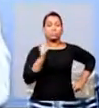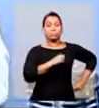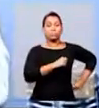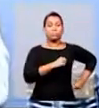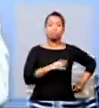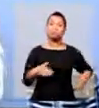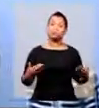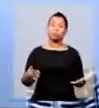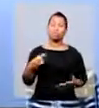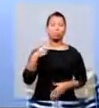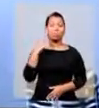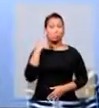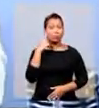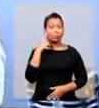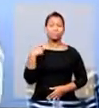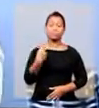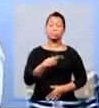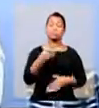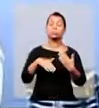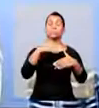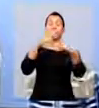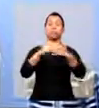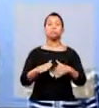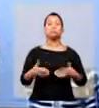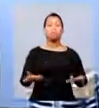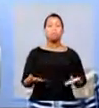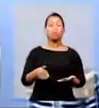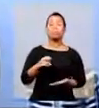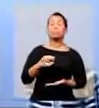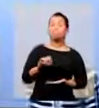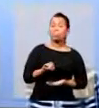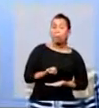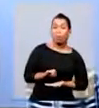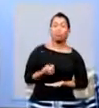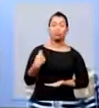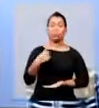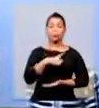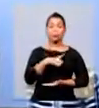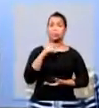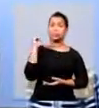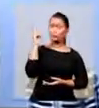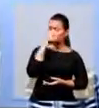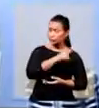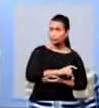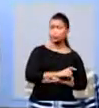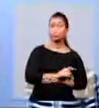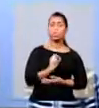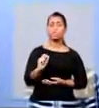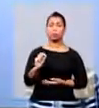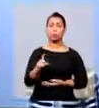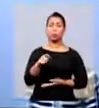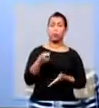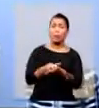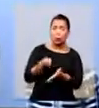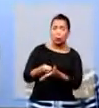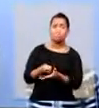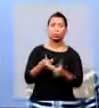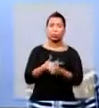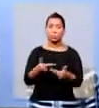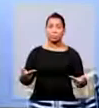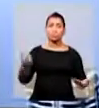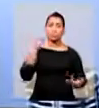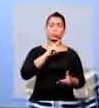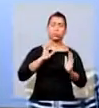pouco, a gente tem a grande dificuldade que é lutar para as coisas já conquistadas, né? Hoje a gente luta, às vezes, por plataformas de